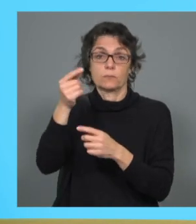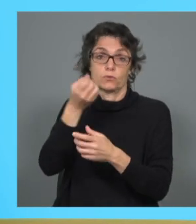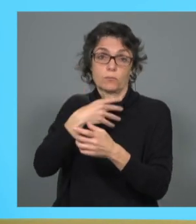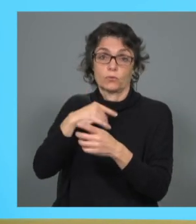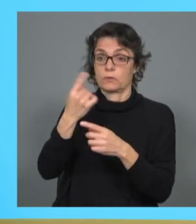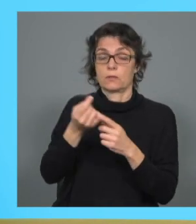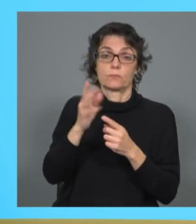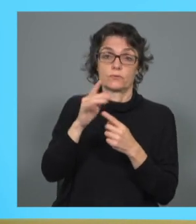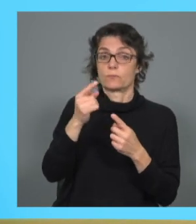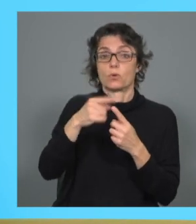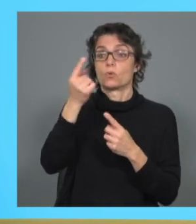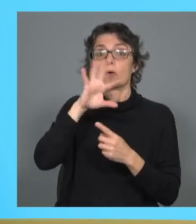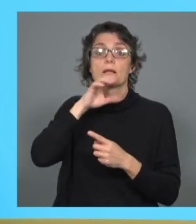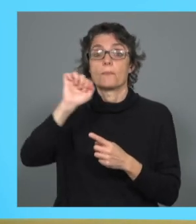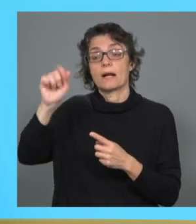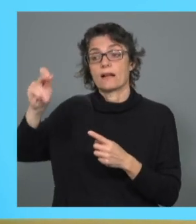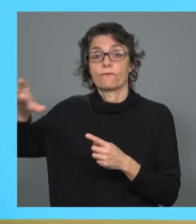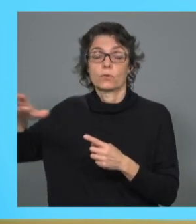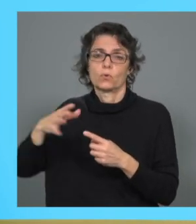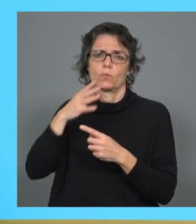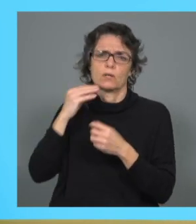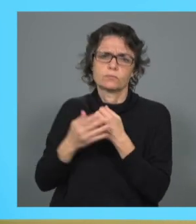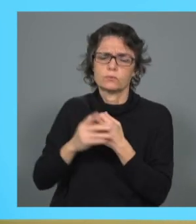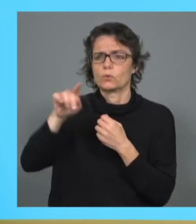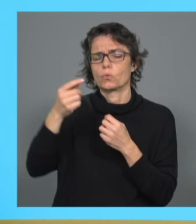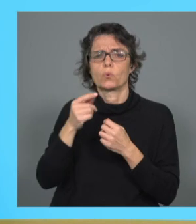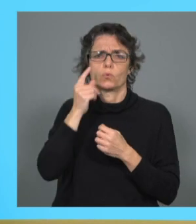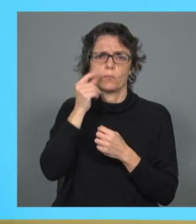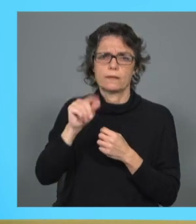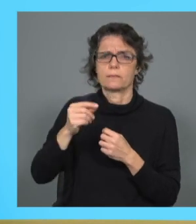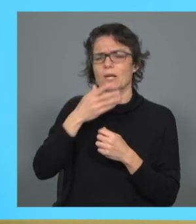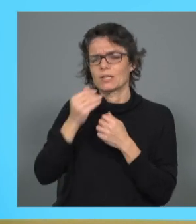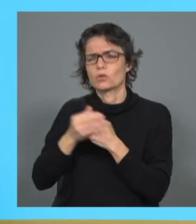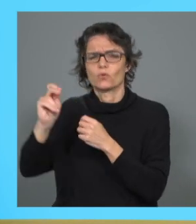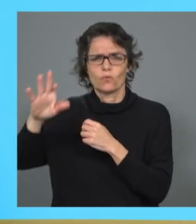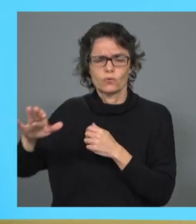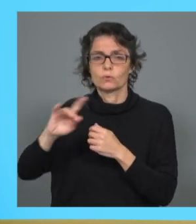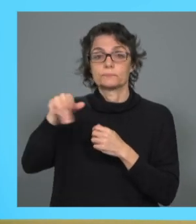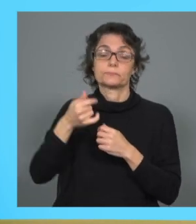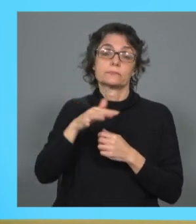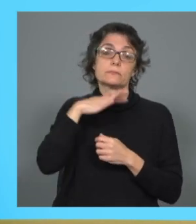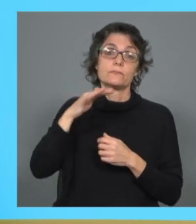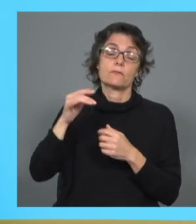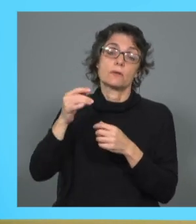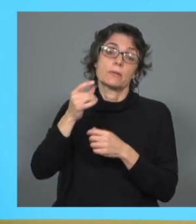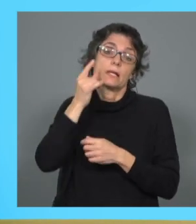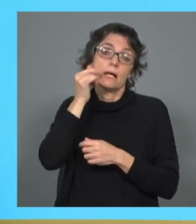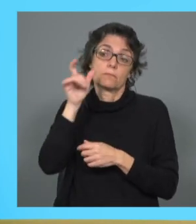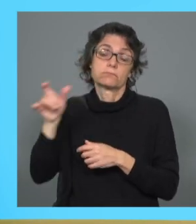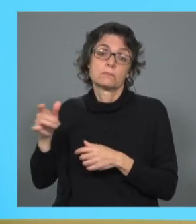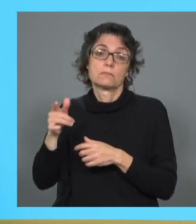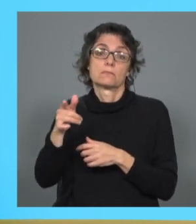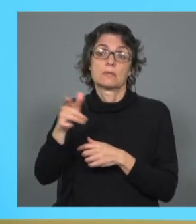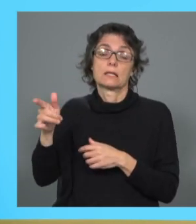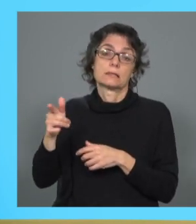era idosa, ficou o pai, que era idoso, ficaram os familiares do sexo masculino porque tinham que ficar na guerra, porque estavam